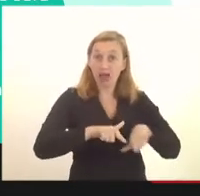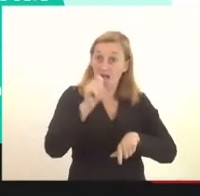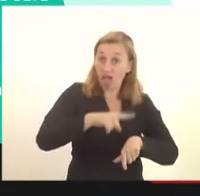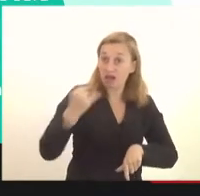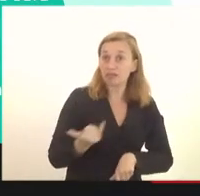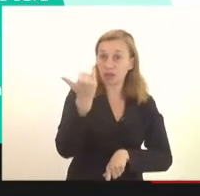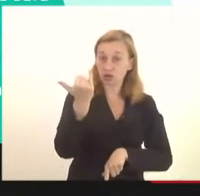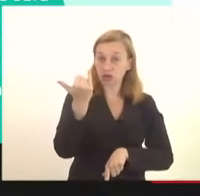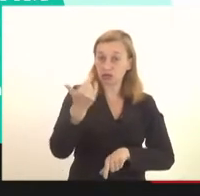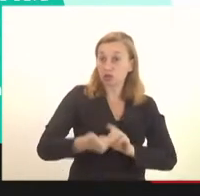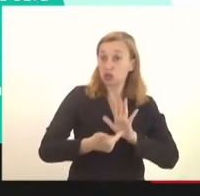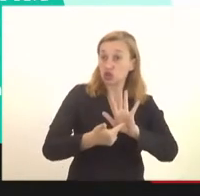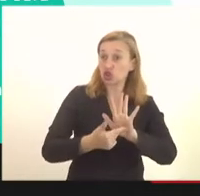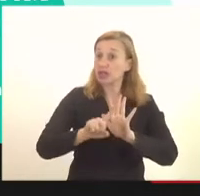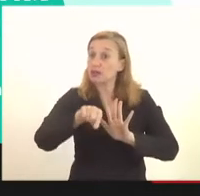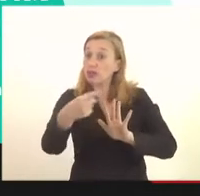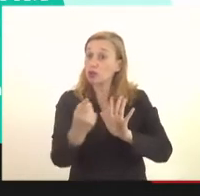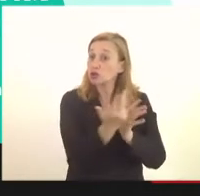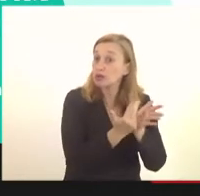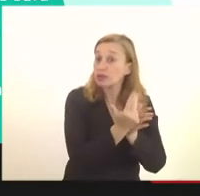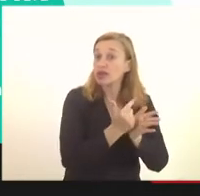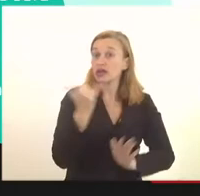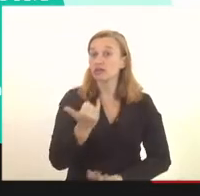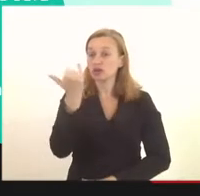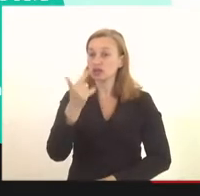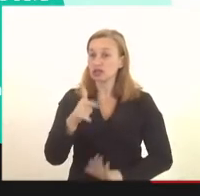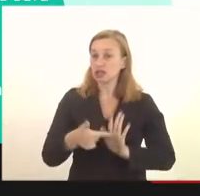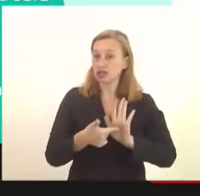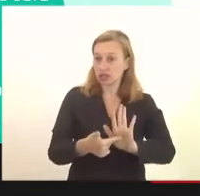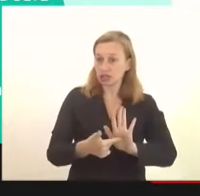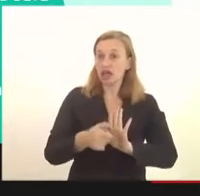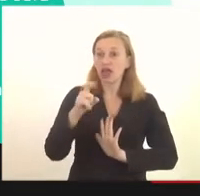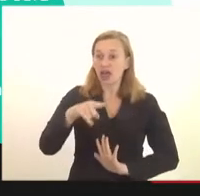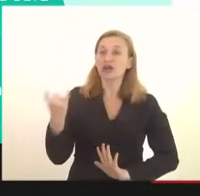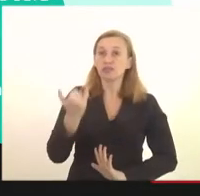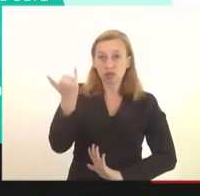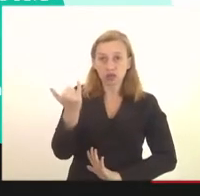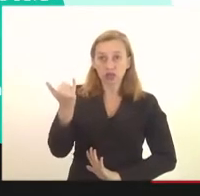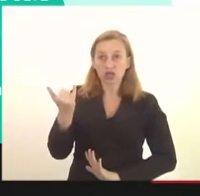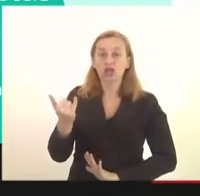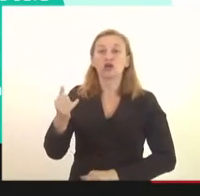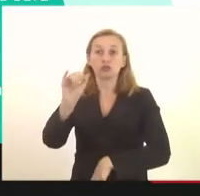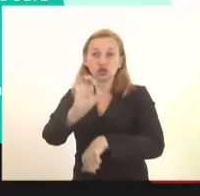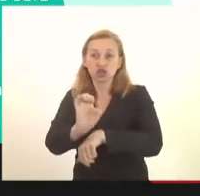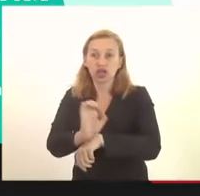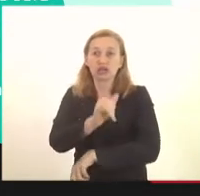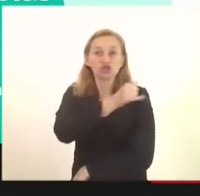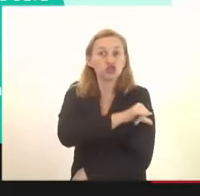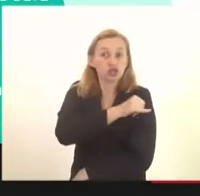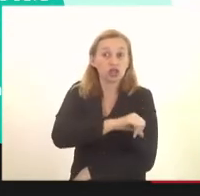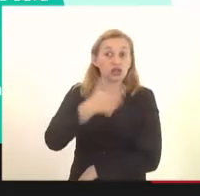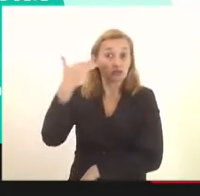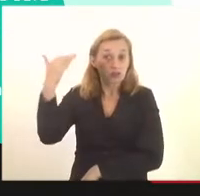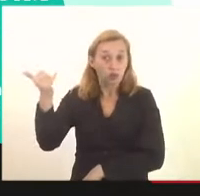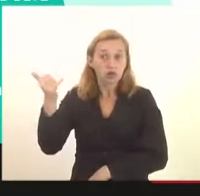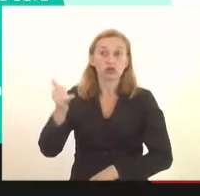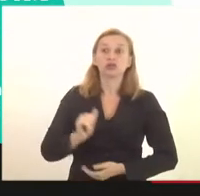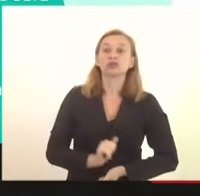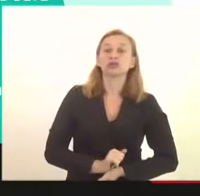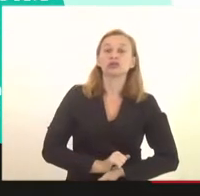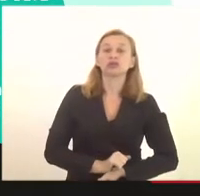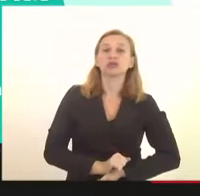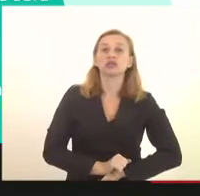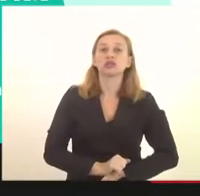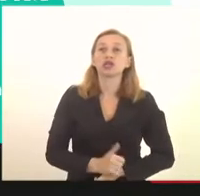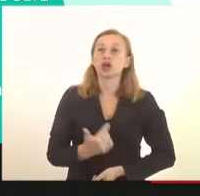vou mostrar o mapinha depois aqui, não do prospecto, mas da localização, vai ser muito importante, acho, para o Estado do Rio de Janeiro em caso de sucesso. Então, é uma coisa que